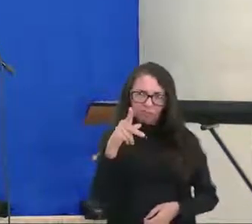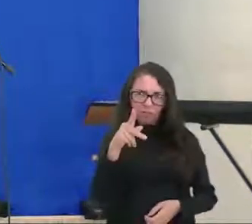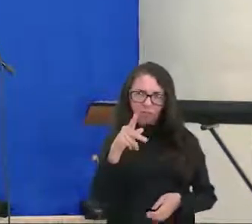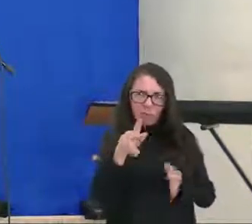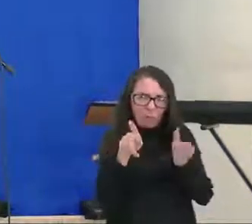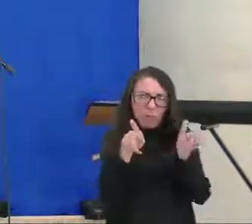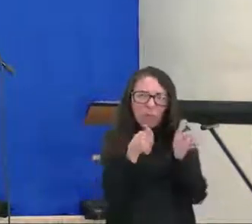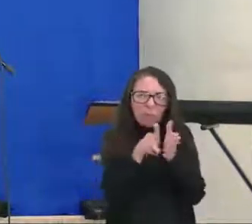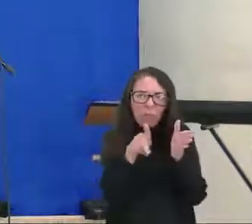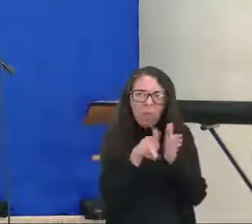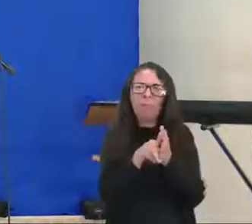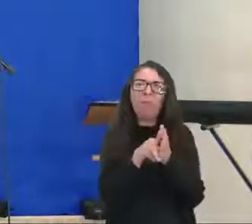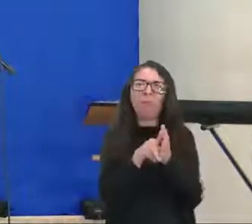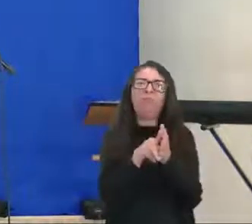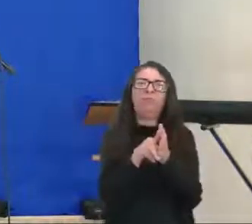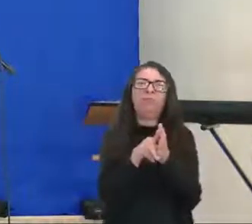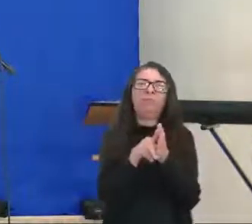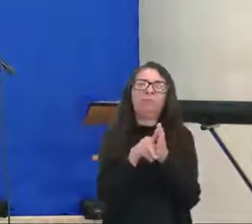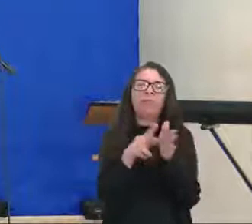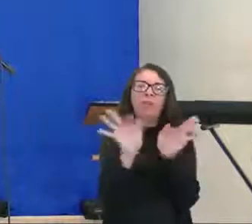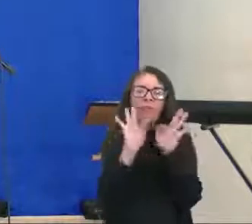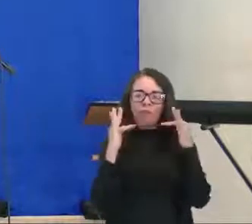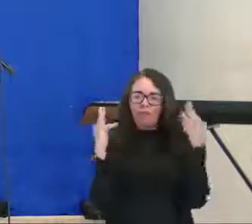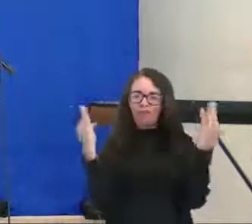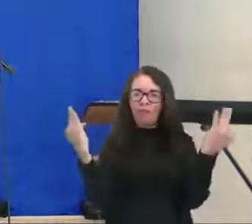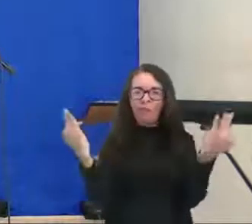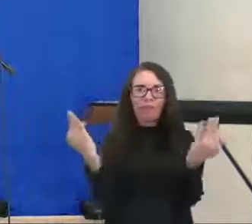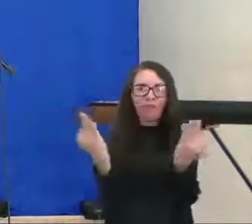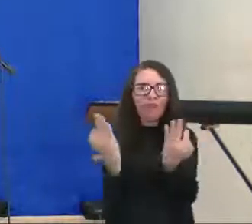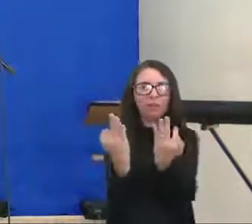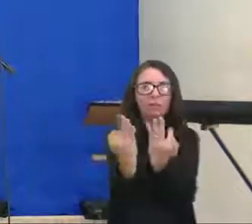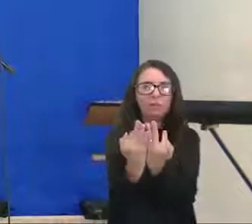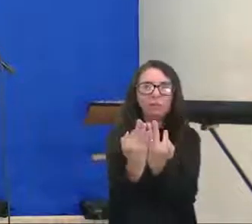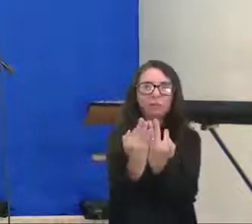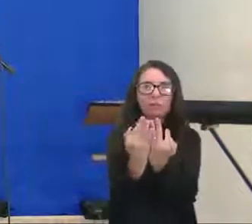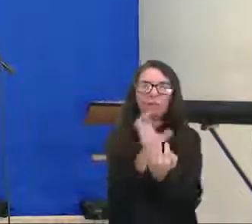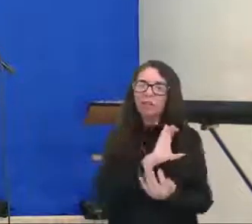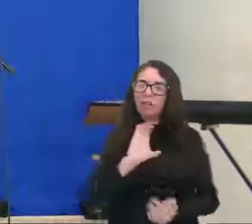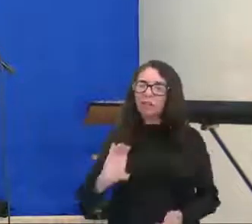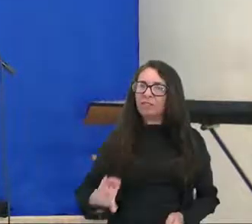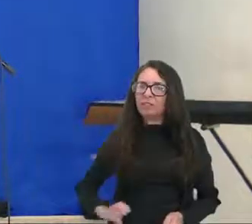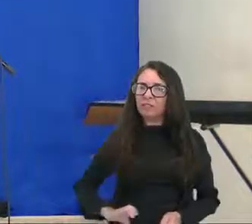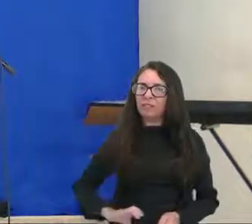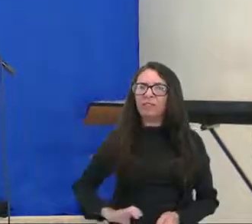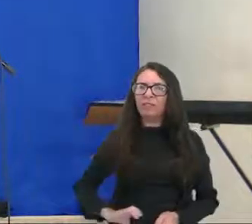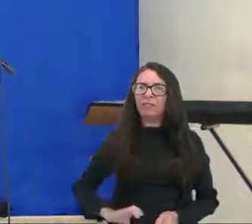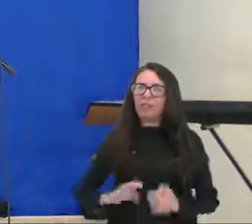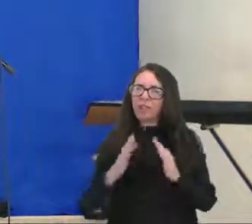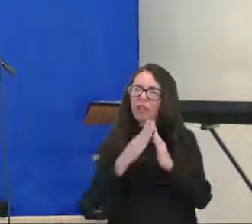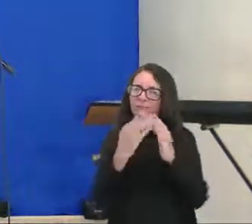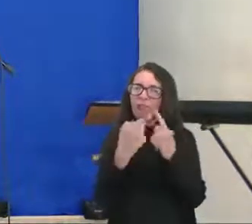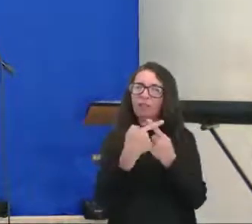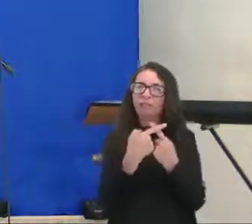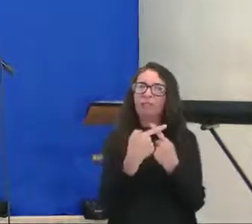Nós precisamos realmente, nós agimos como se a gente precisa um do outro mesmo?